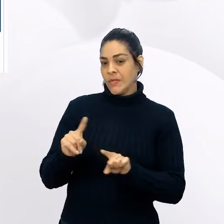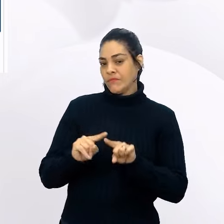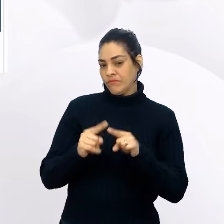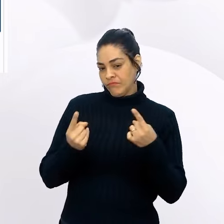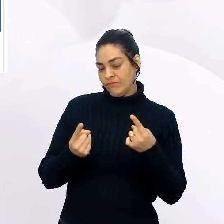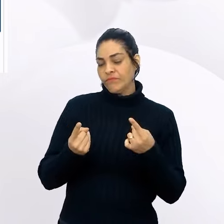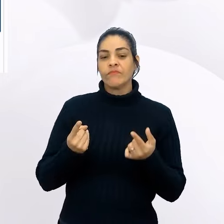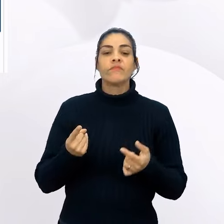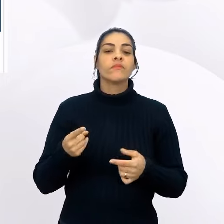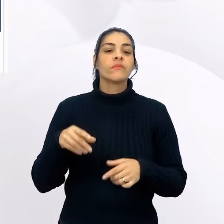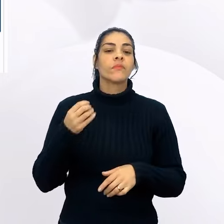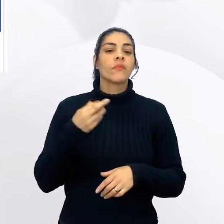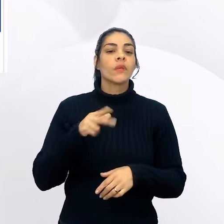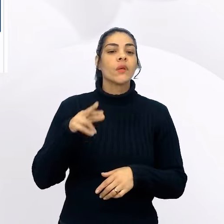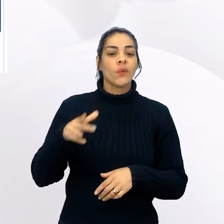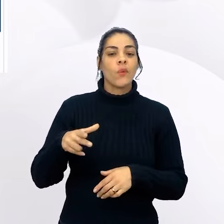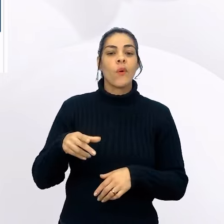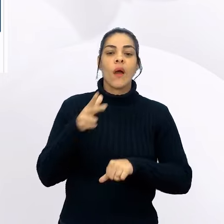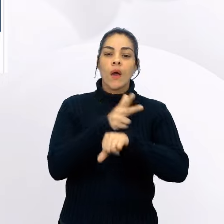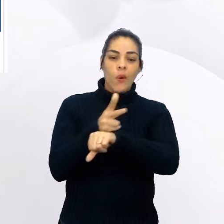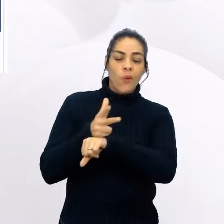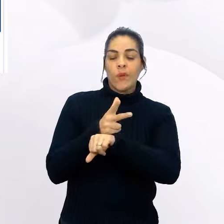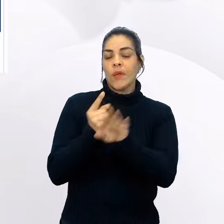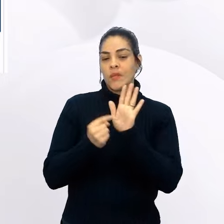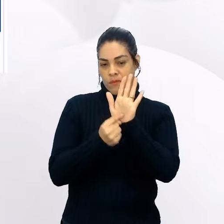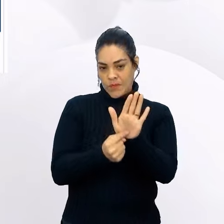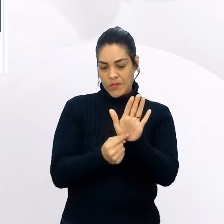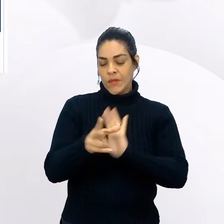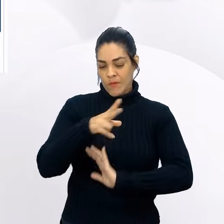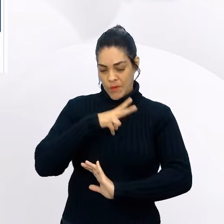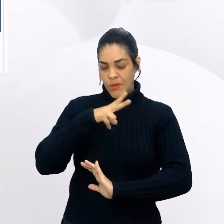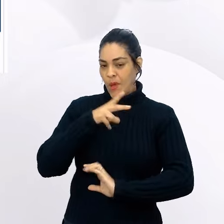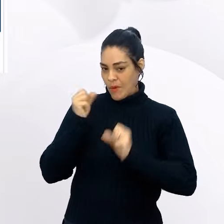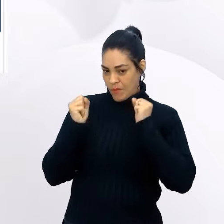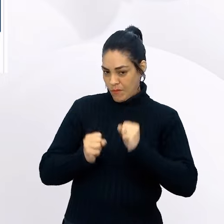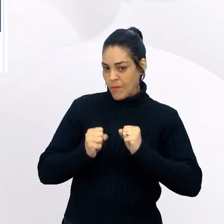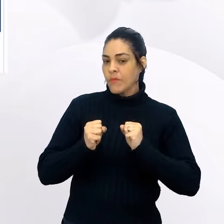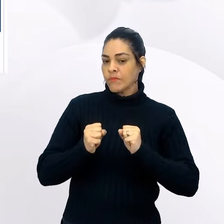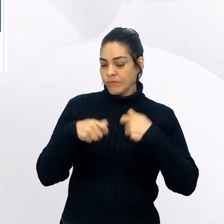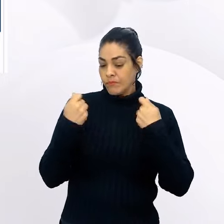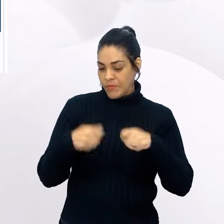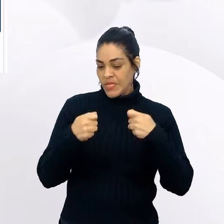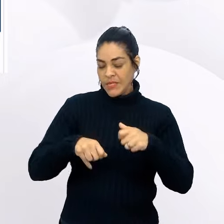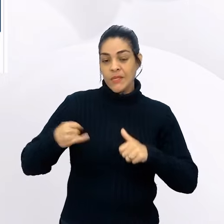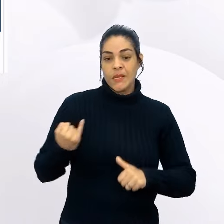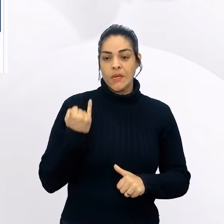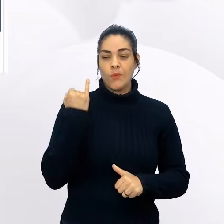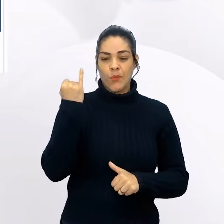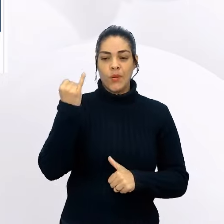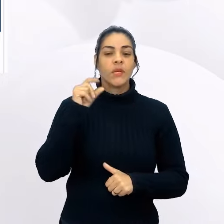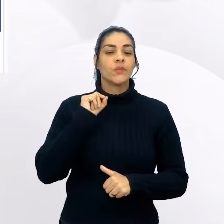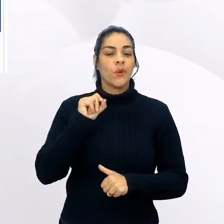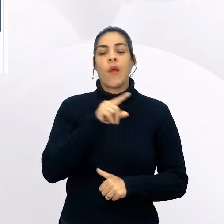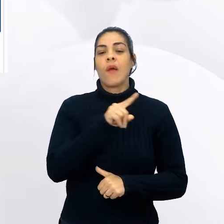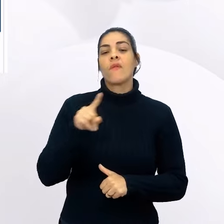opcional? Inserir o link do vídeo da apresentação pessoal. E o que é muito importante?